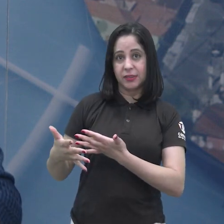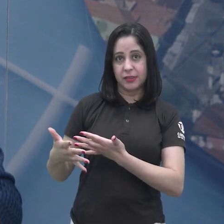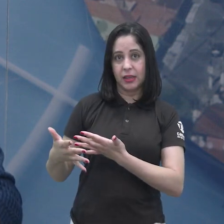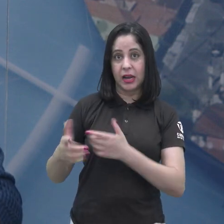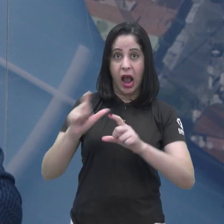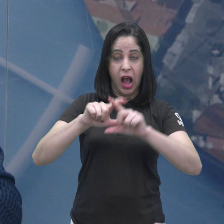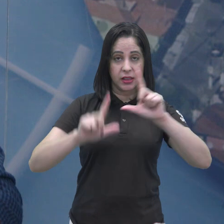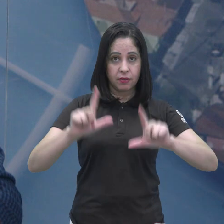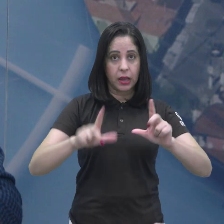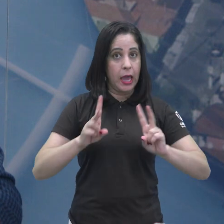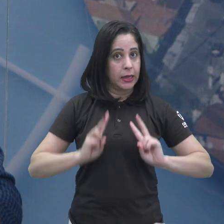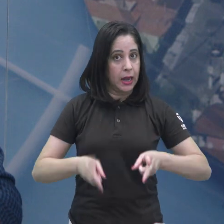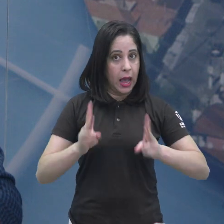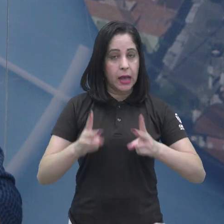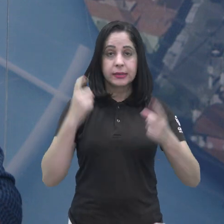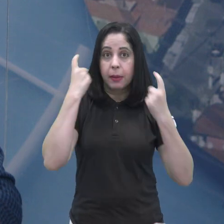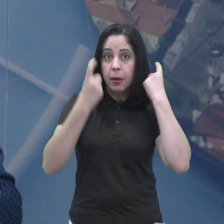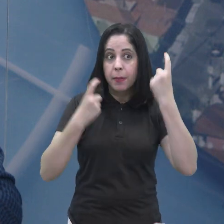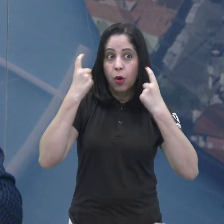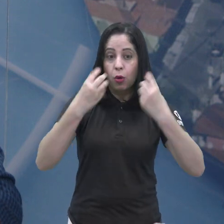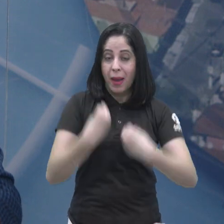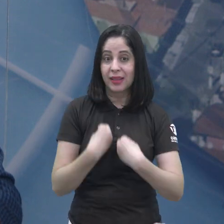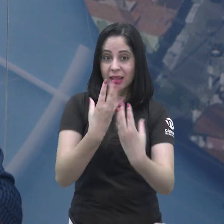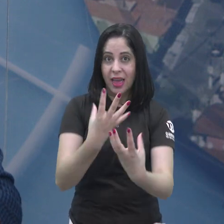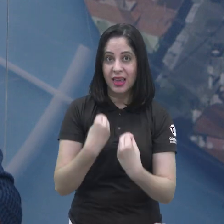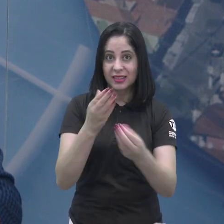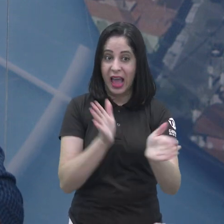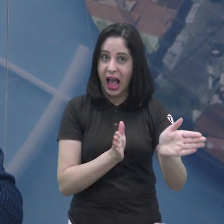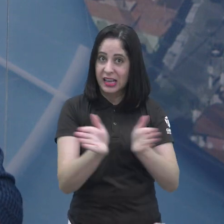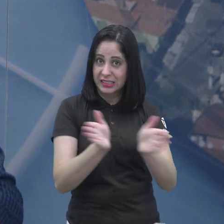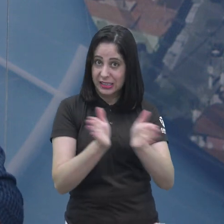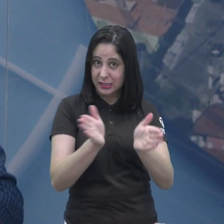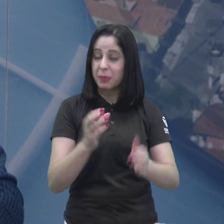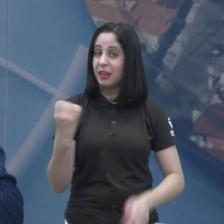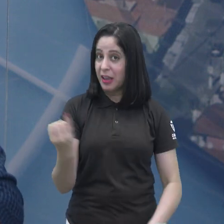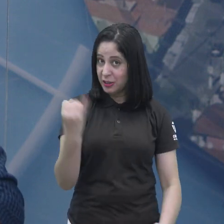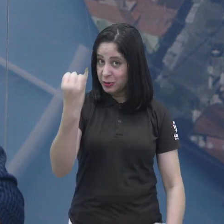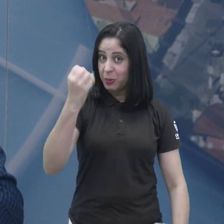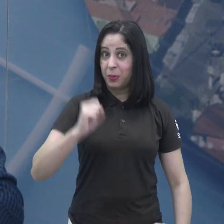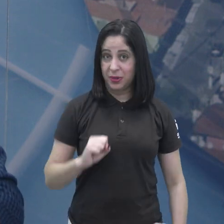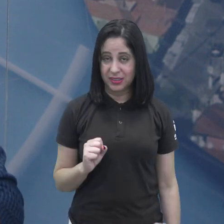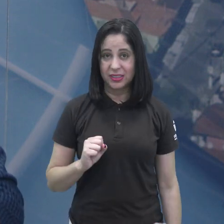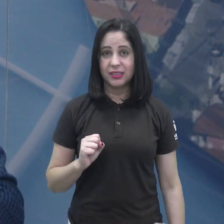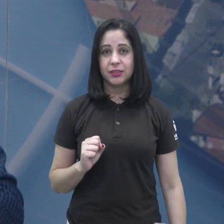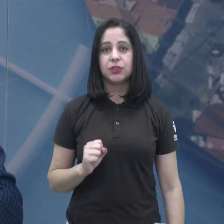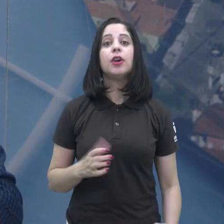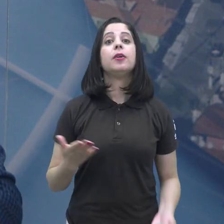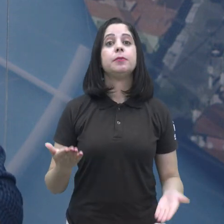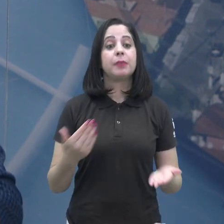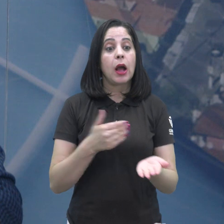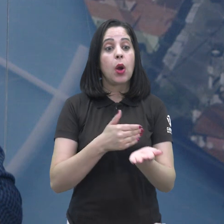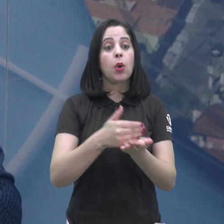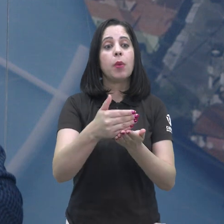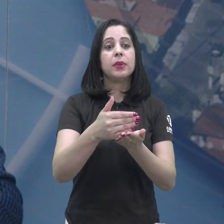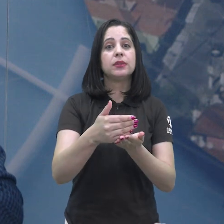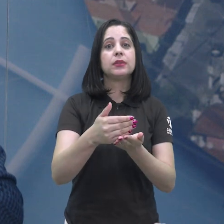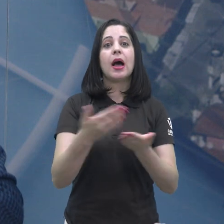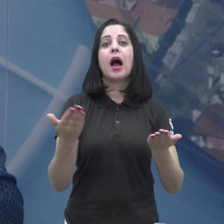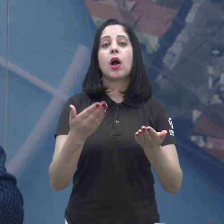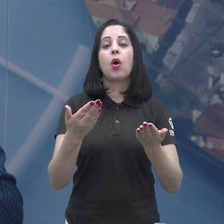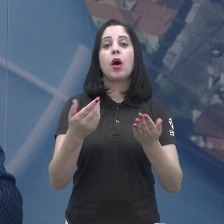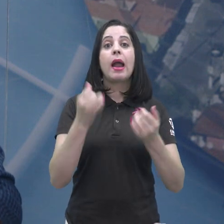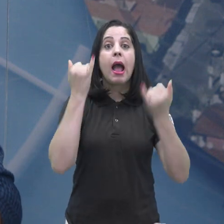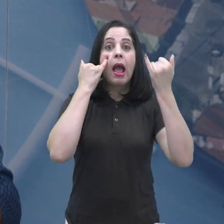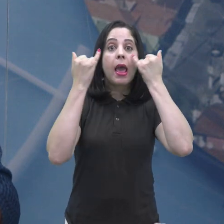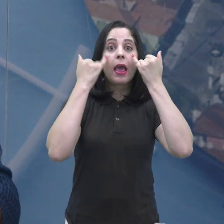Diálogos da Cidade. É a TV Câmara sempre preocupada com acessibilidade, muito importante isso, né? E olha só, para a gente começar,